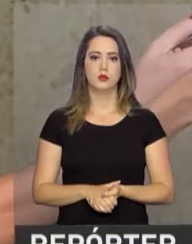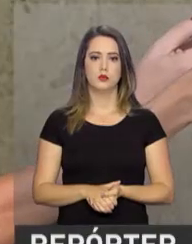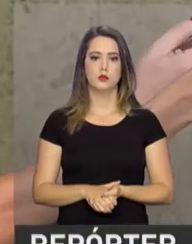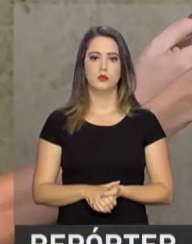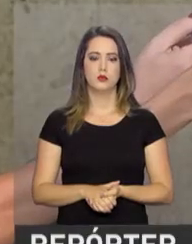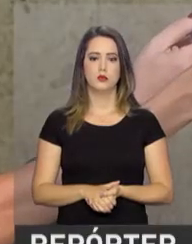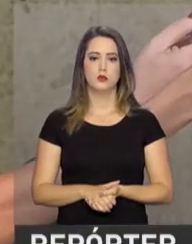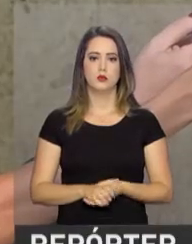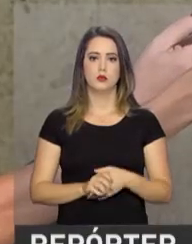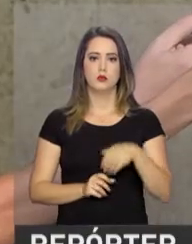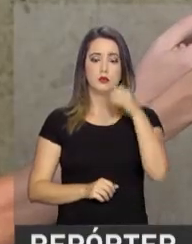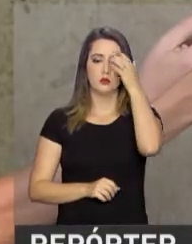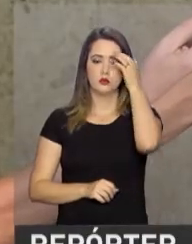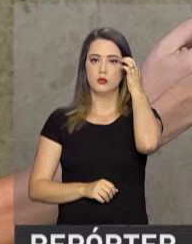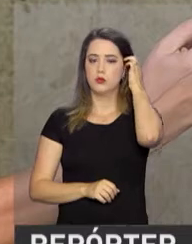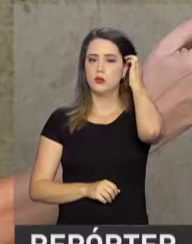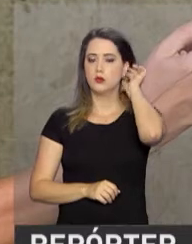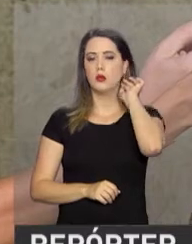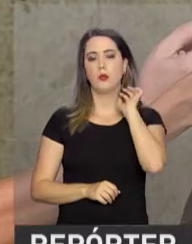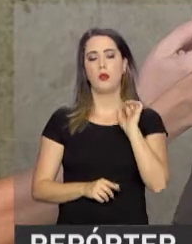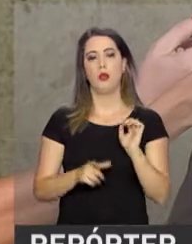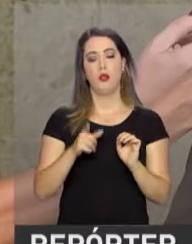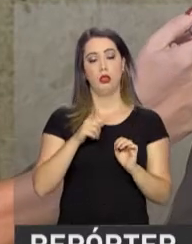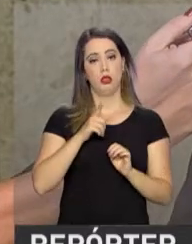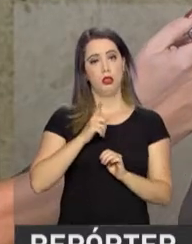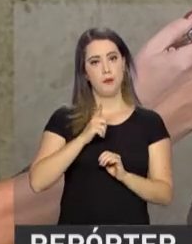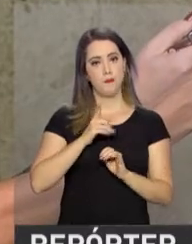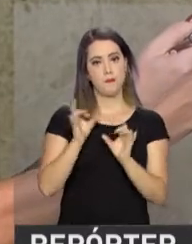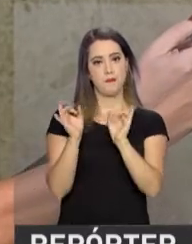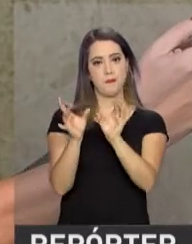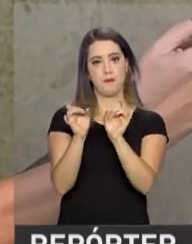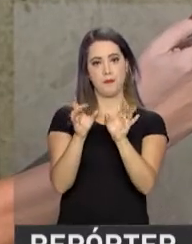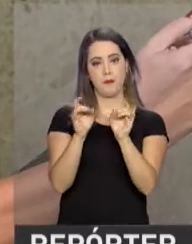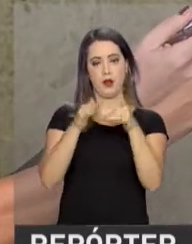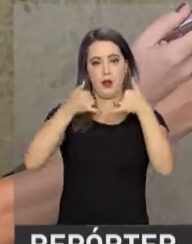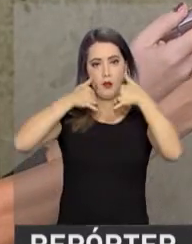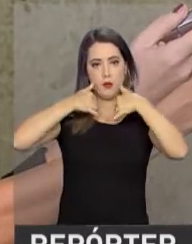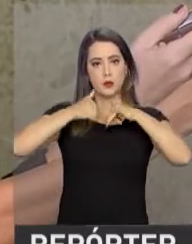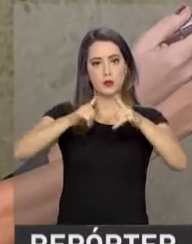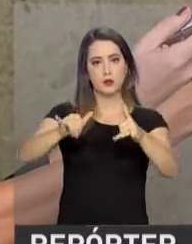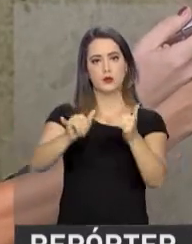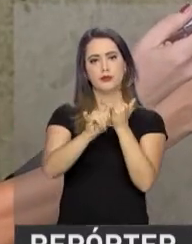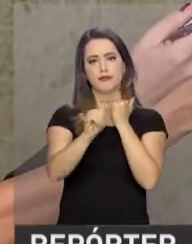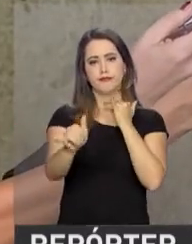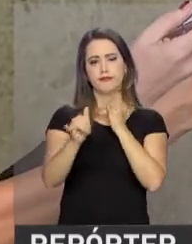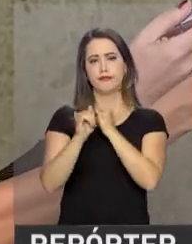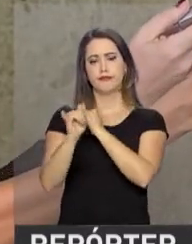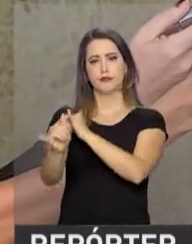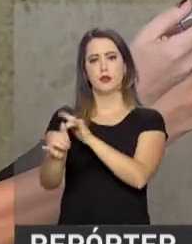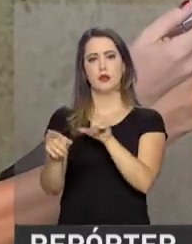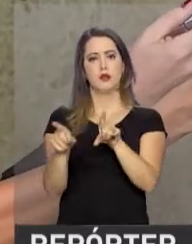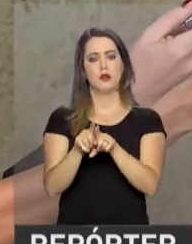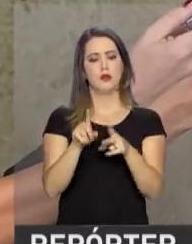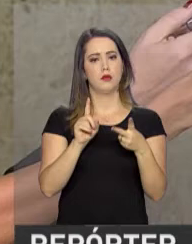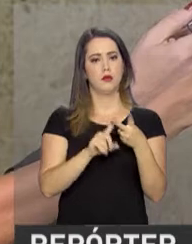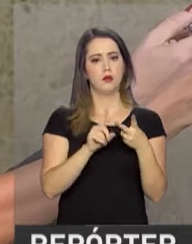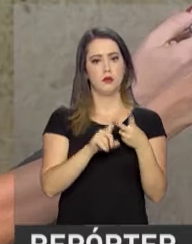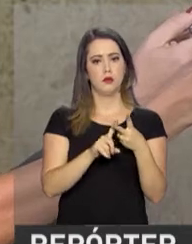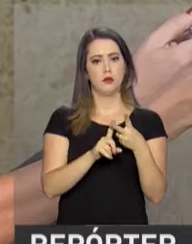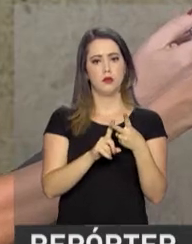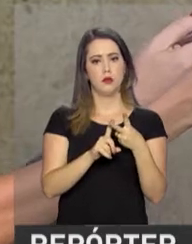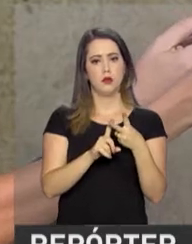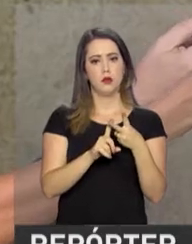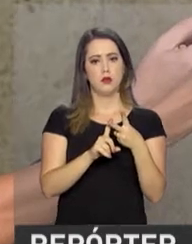uma questão da desestatização das distribuidoras da eletrobrás ea outra a